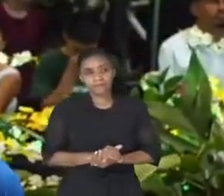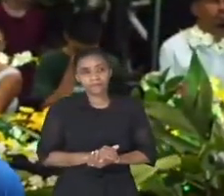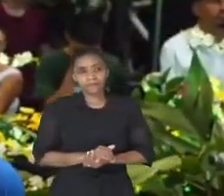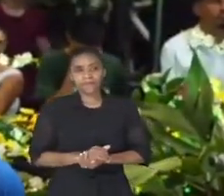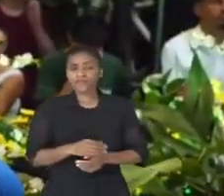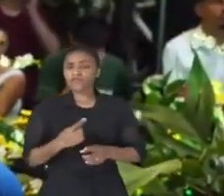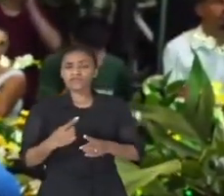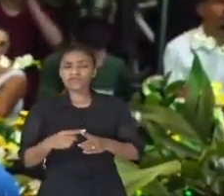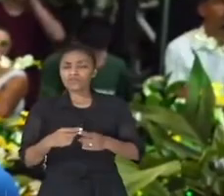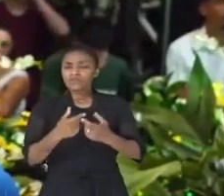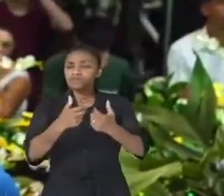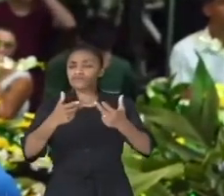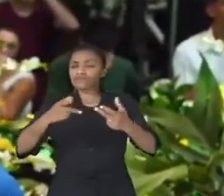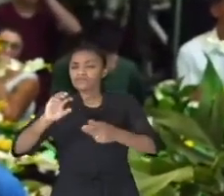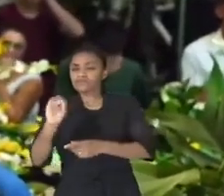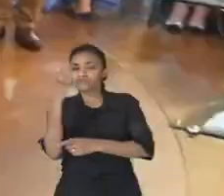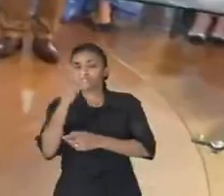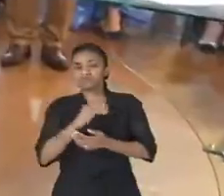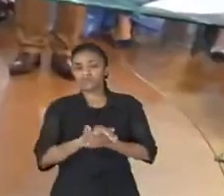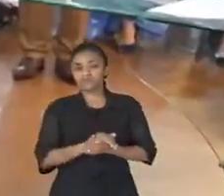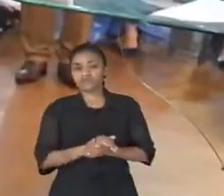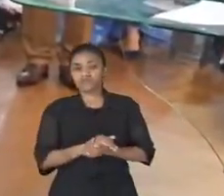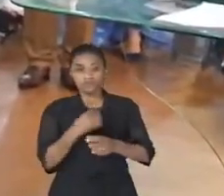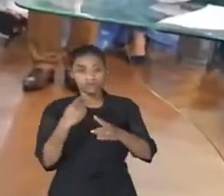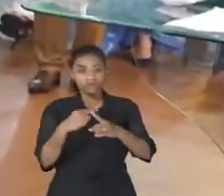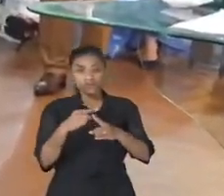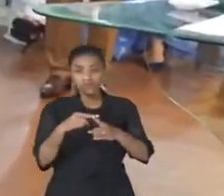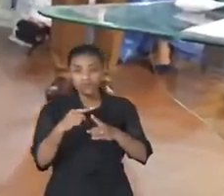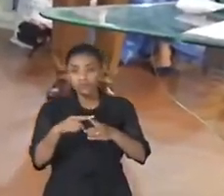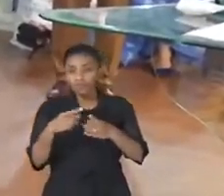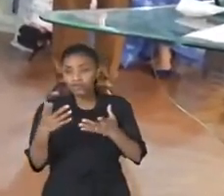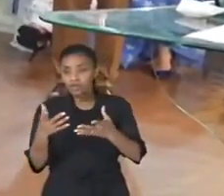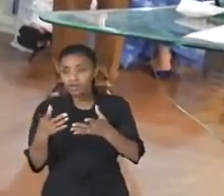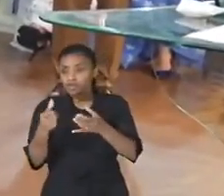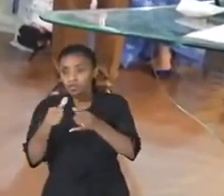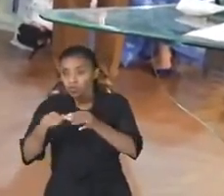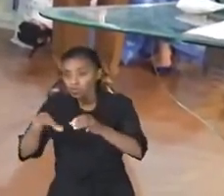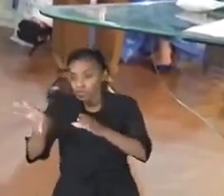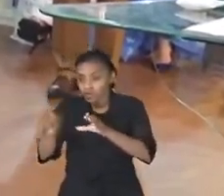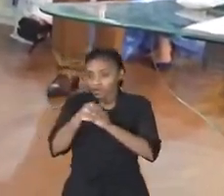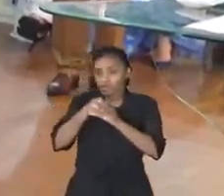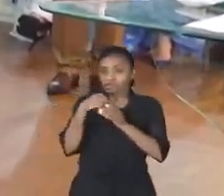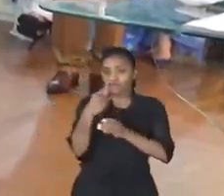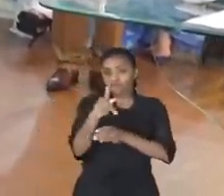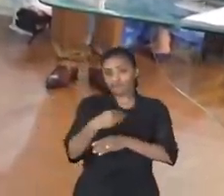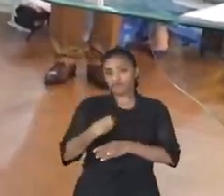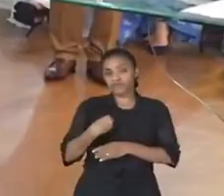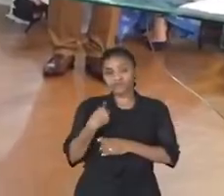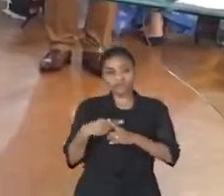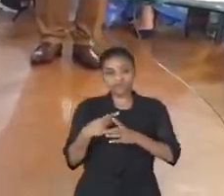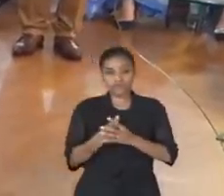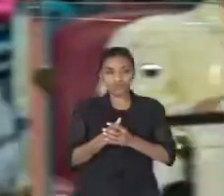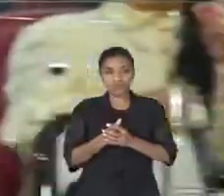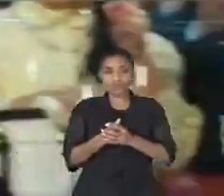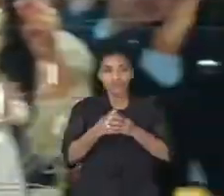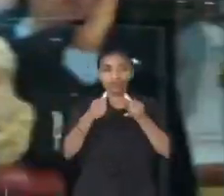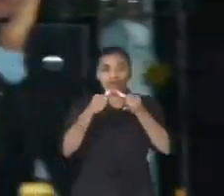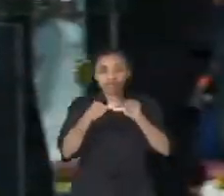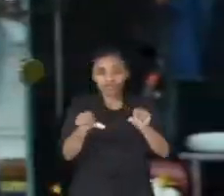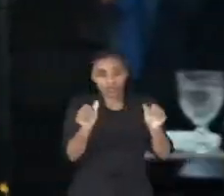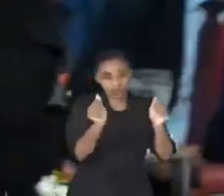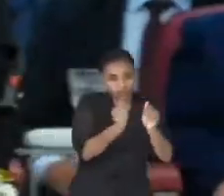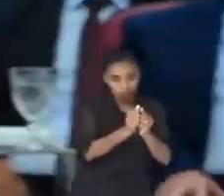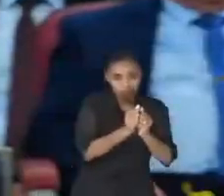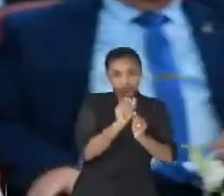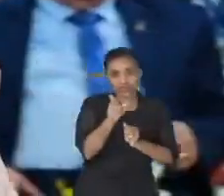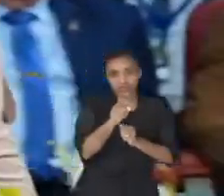Por que isso acontece? Porque ele não está em você ainda. Ele está com